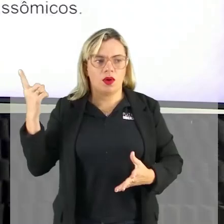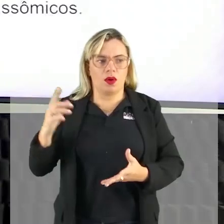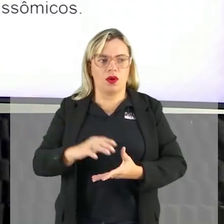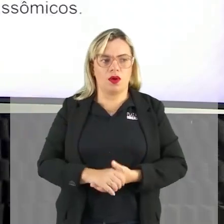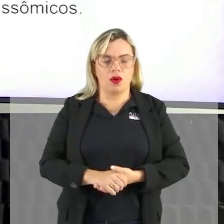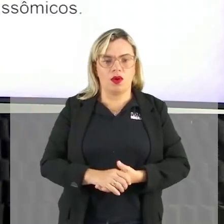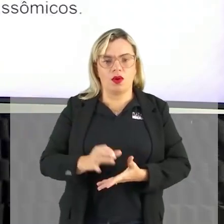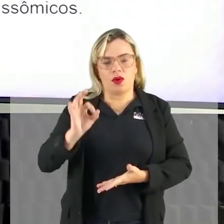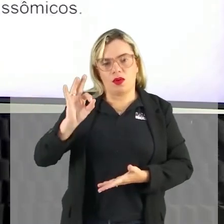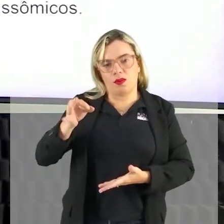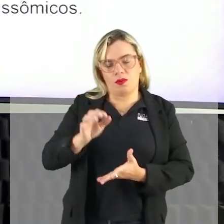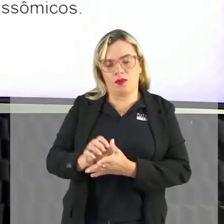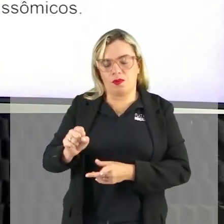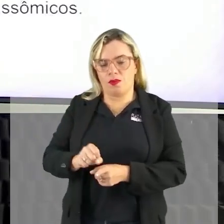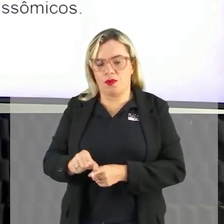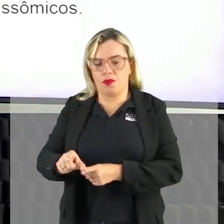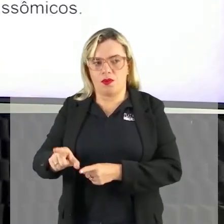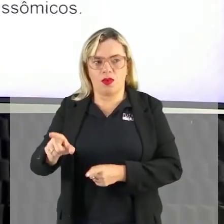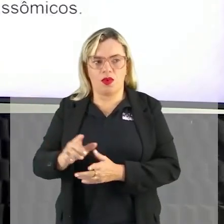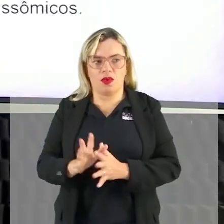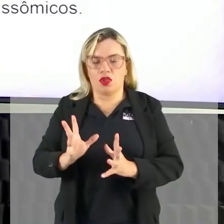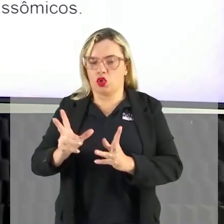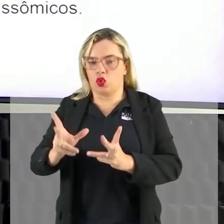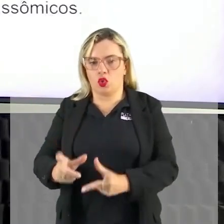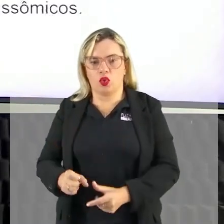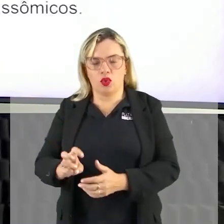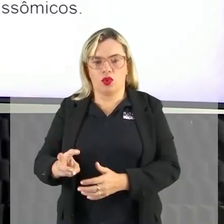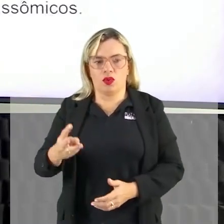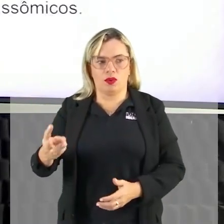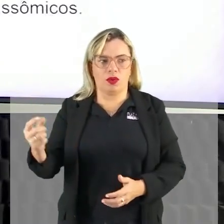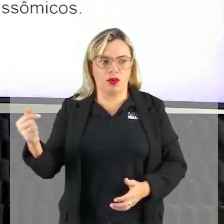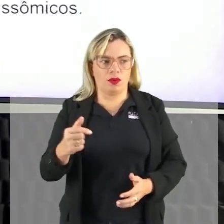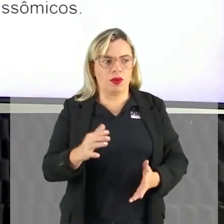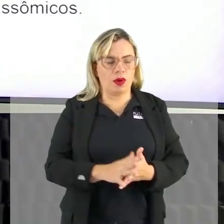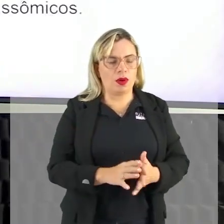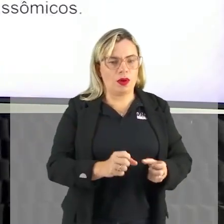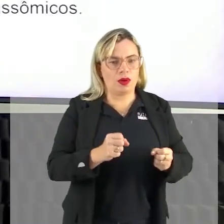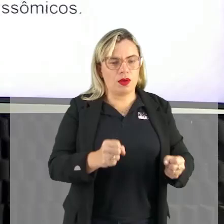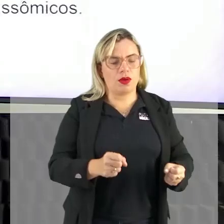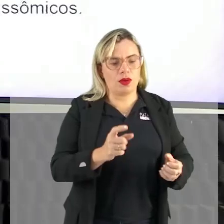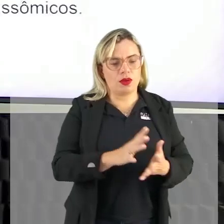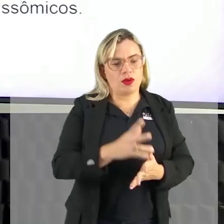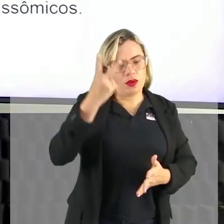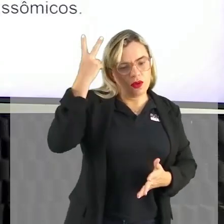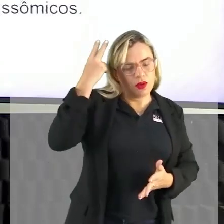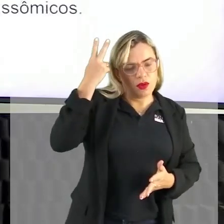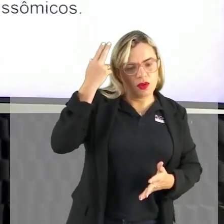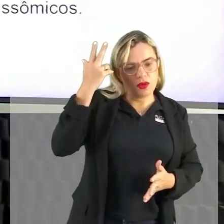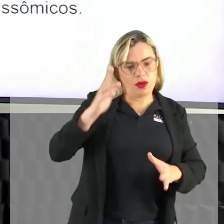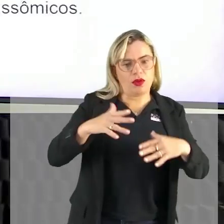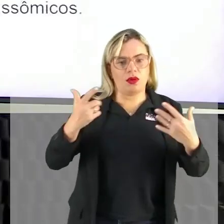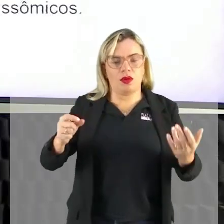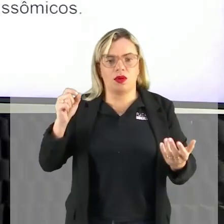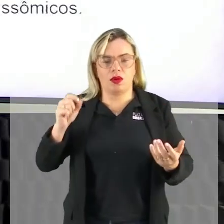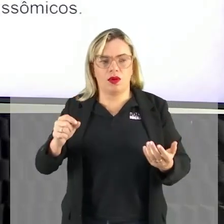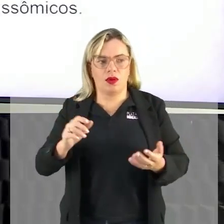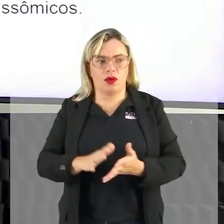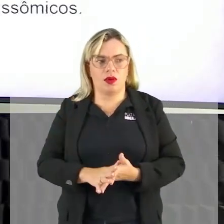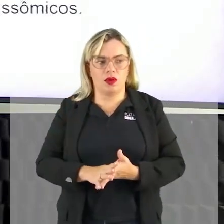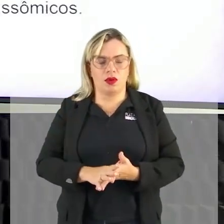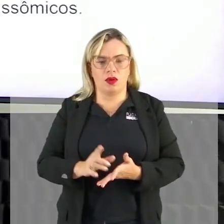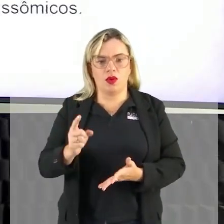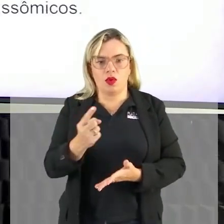esperma, certo? Ó, então eu posso ter a condição normal, eu posso ter a condição de que um não